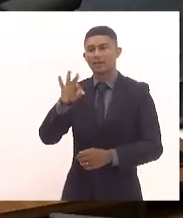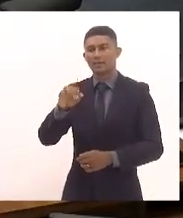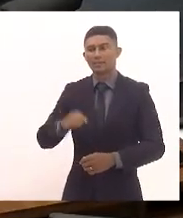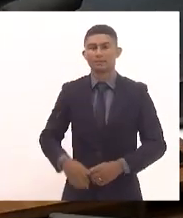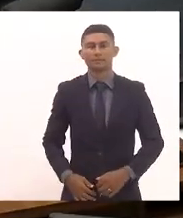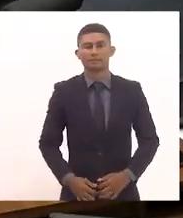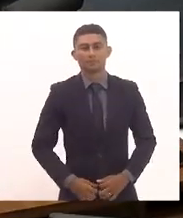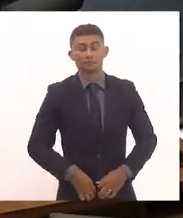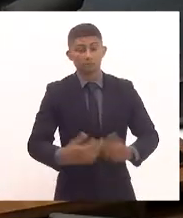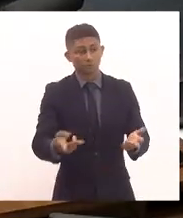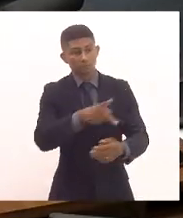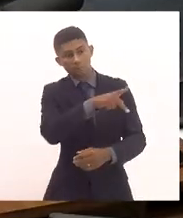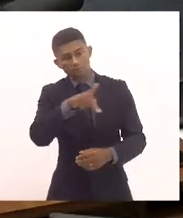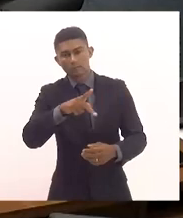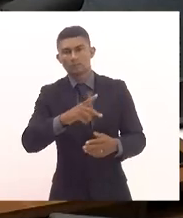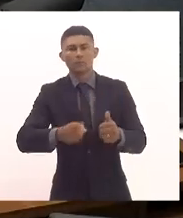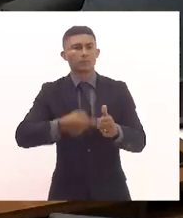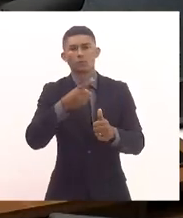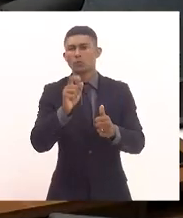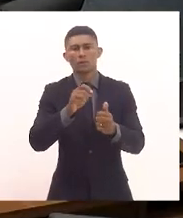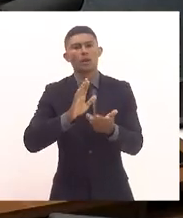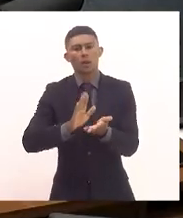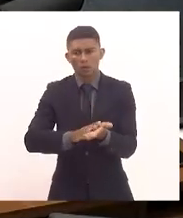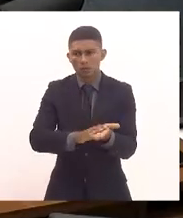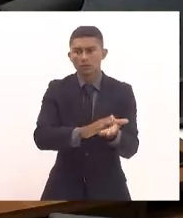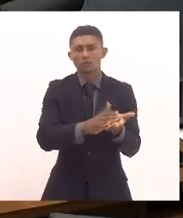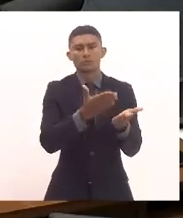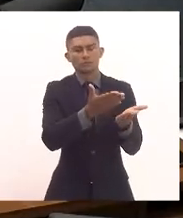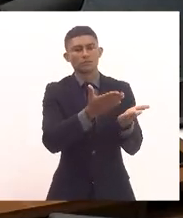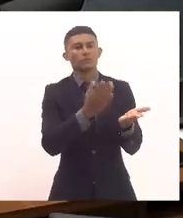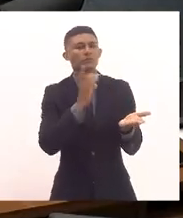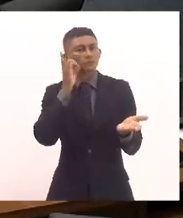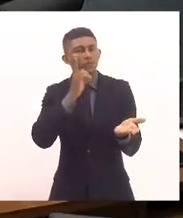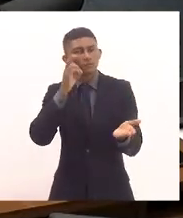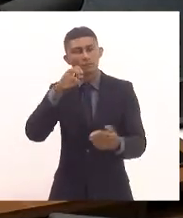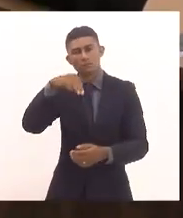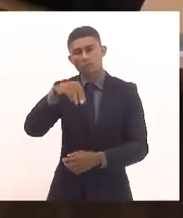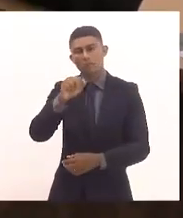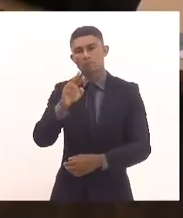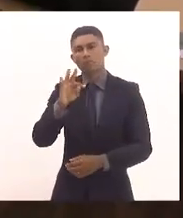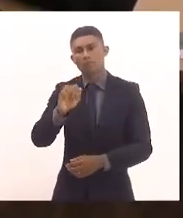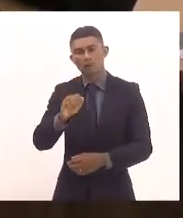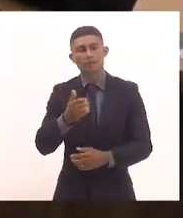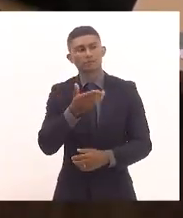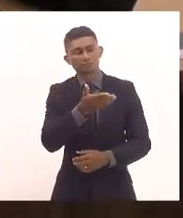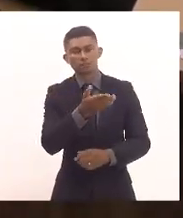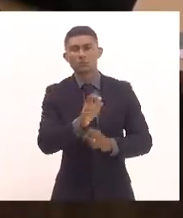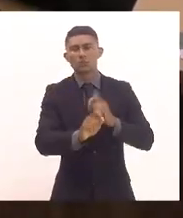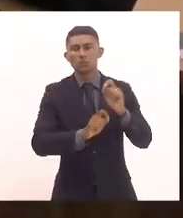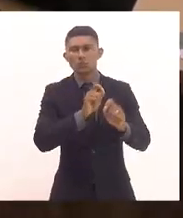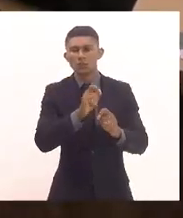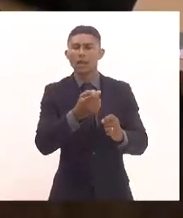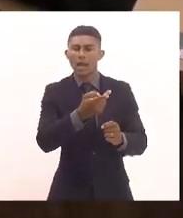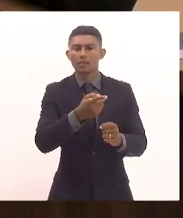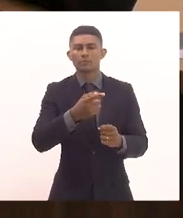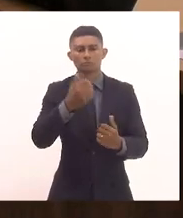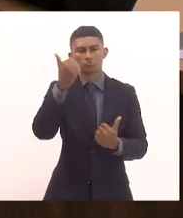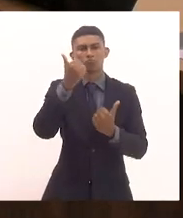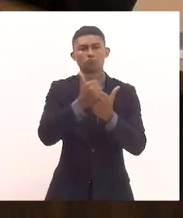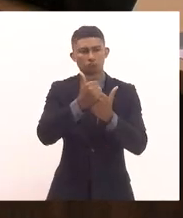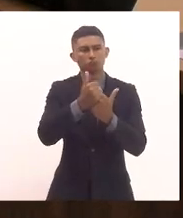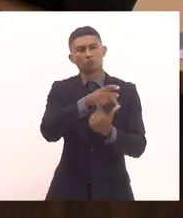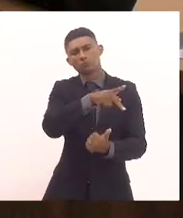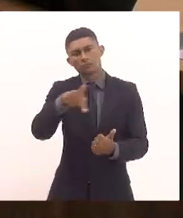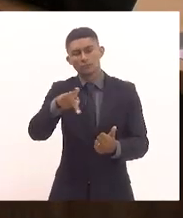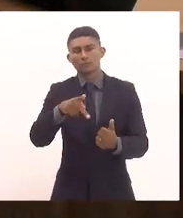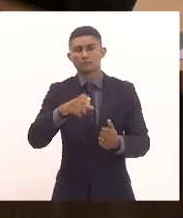presidente, primeiro aqui elogiar o projeto da deputada Marta Rocha, que foi, senhor presidente, vice-presidente na nossa CPI